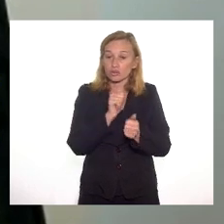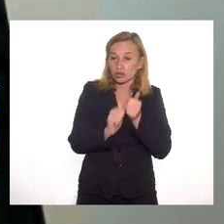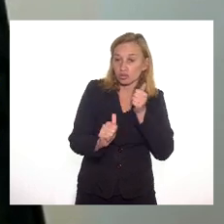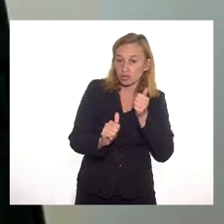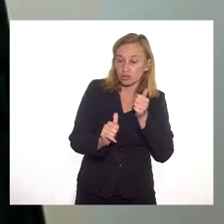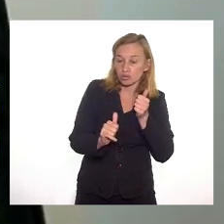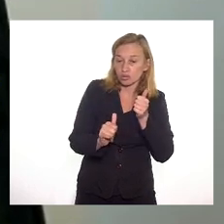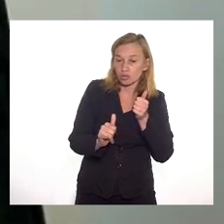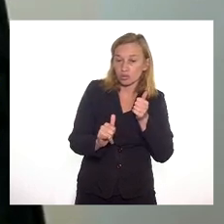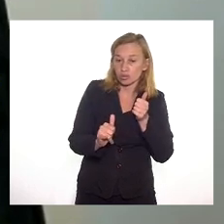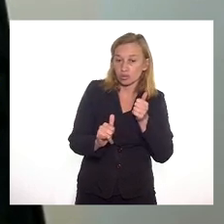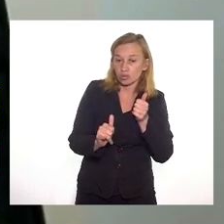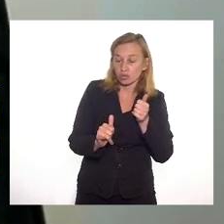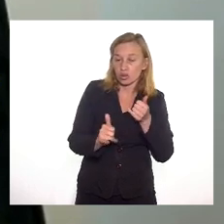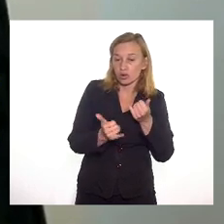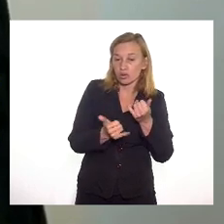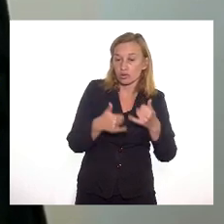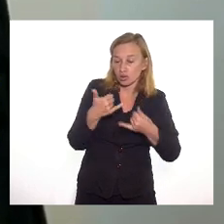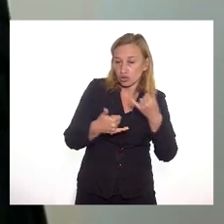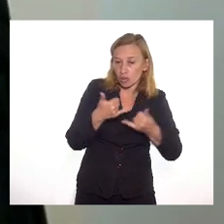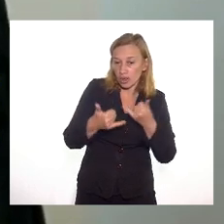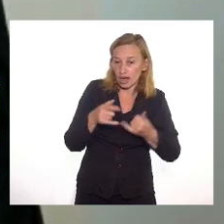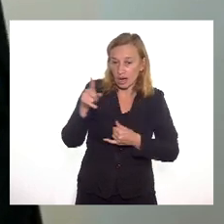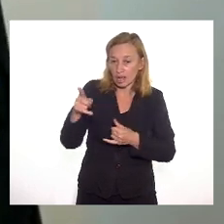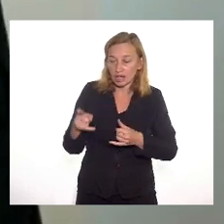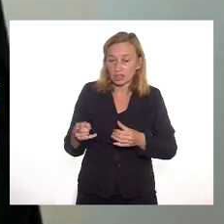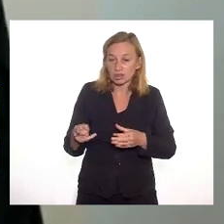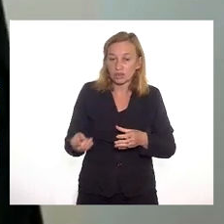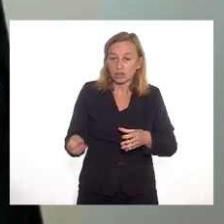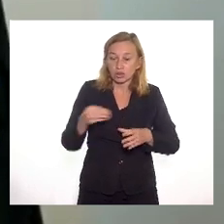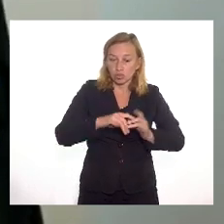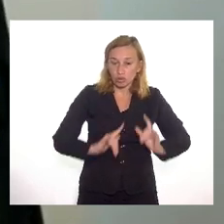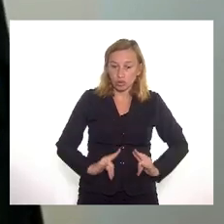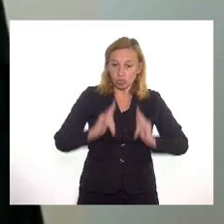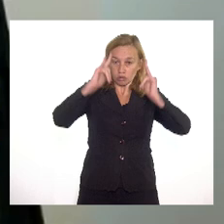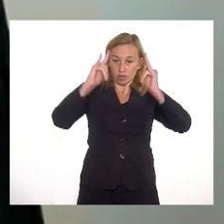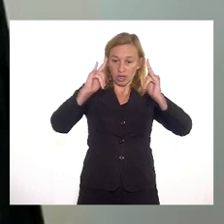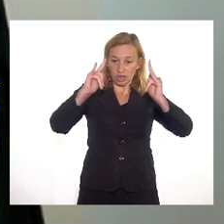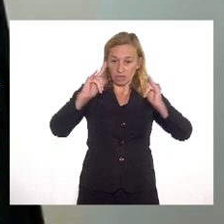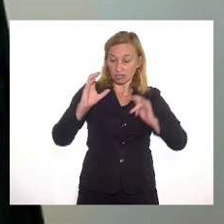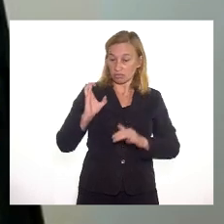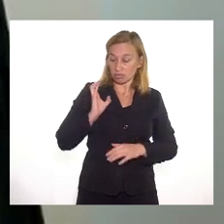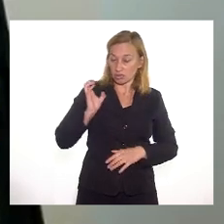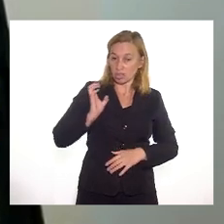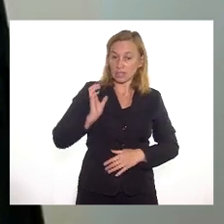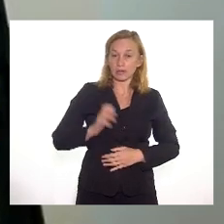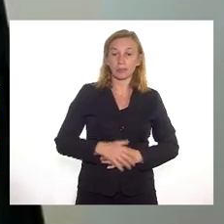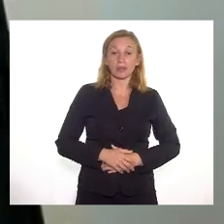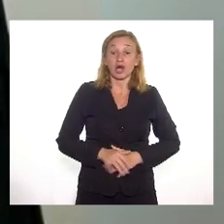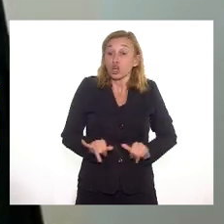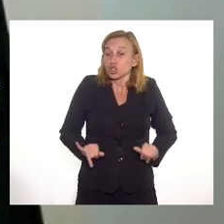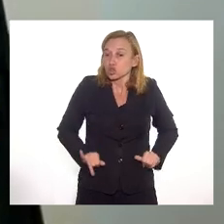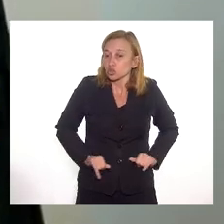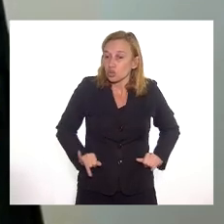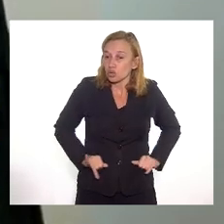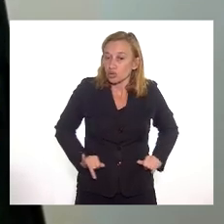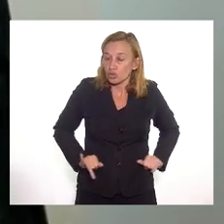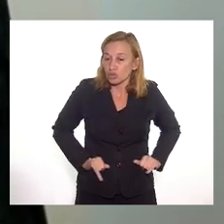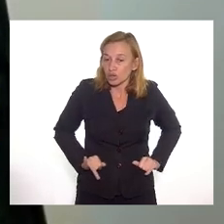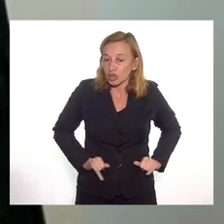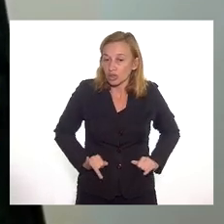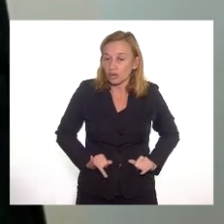convite da Associação de Moradores dentro de um condomínio de classe média alta e sofreu